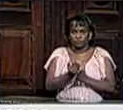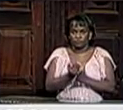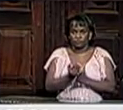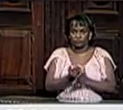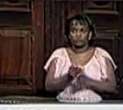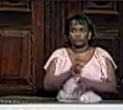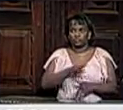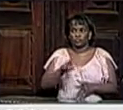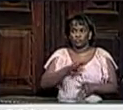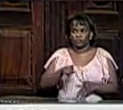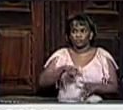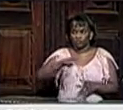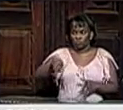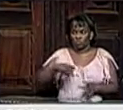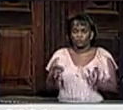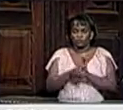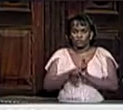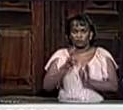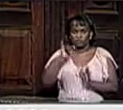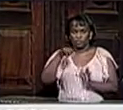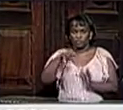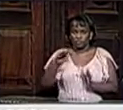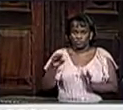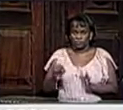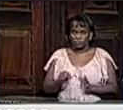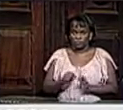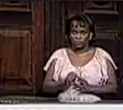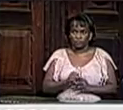complementar e não a nossa Previdência.